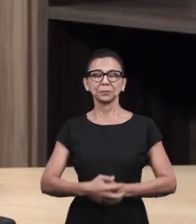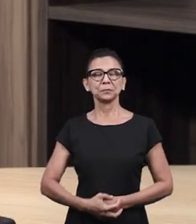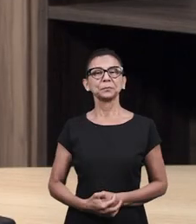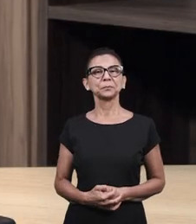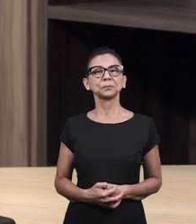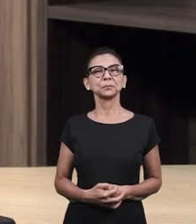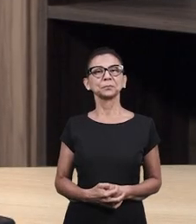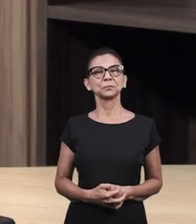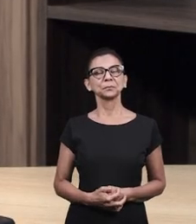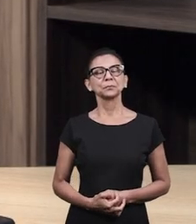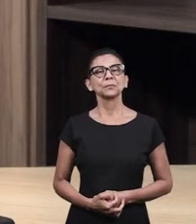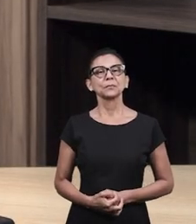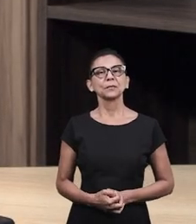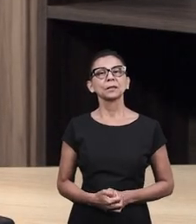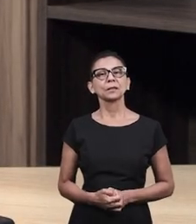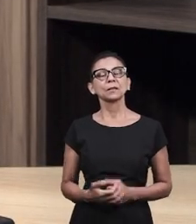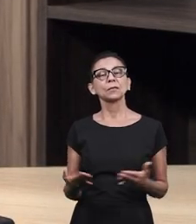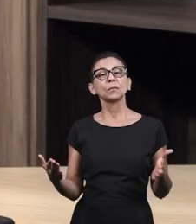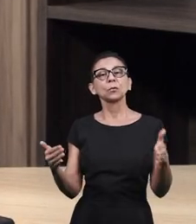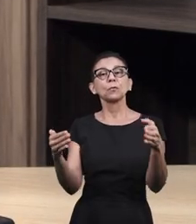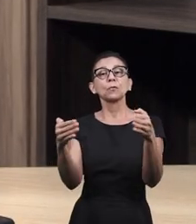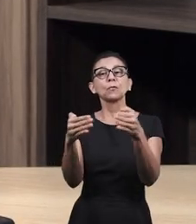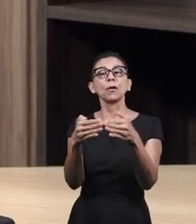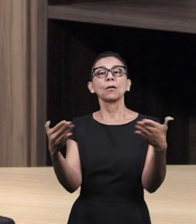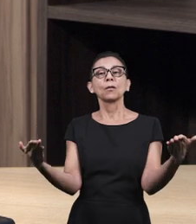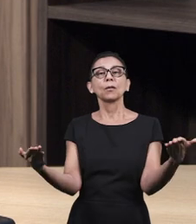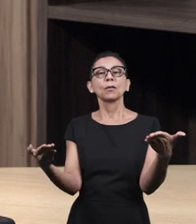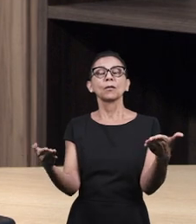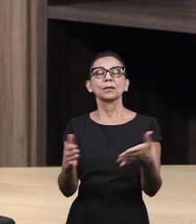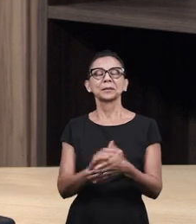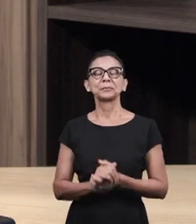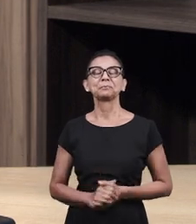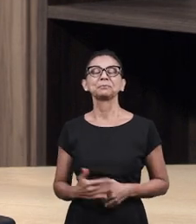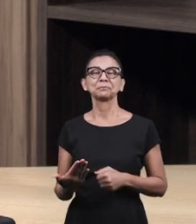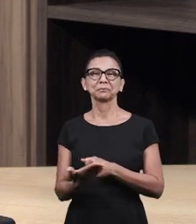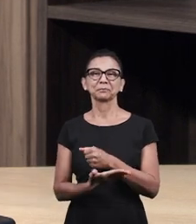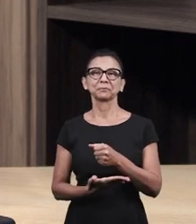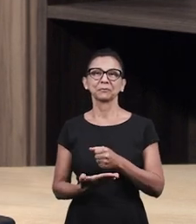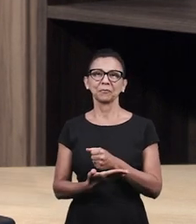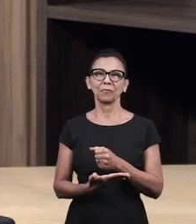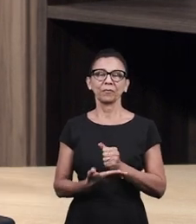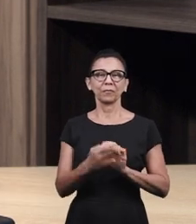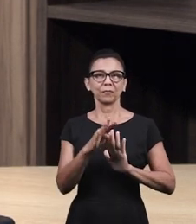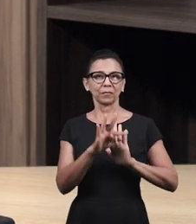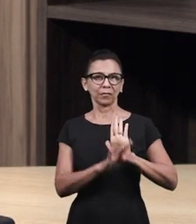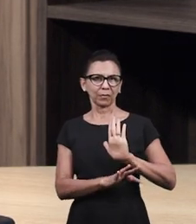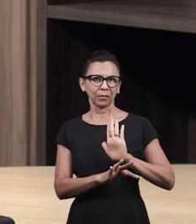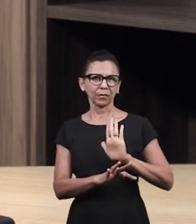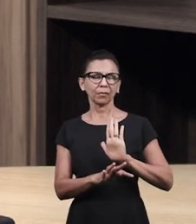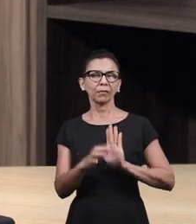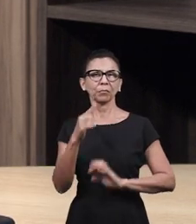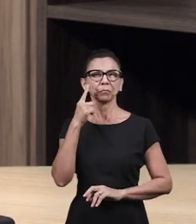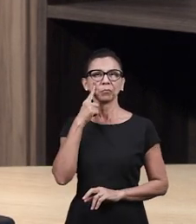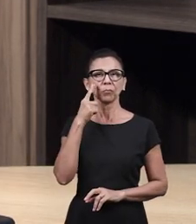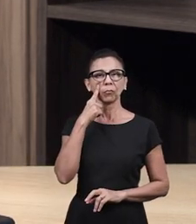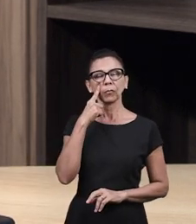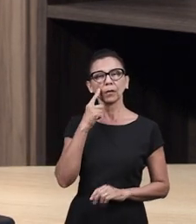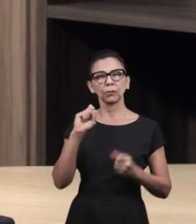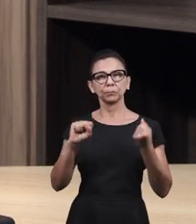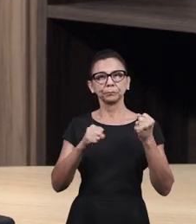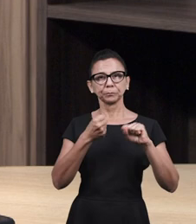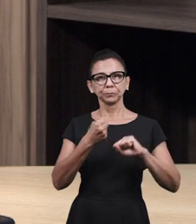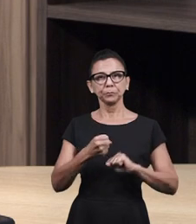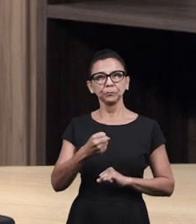então vamos logo direto ao ponto. Nós vamos ler o texto, que é o texto base para esta edição do Conversas Bíblicas e que se